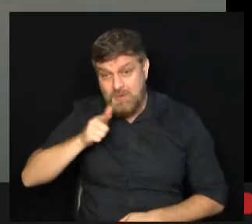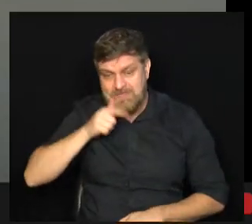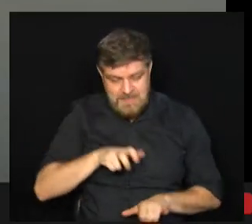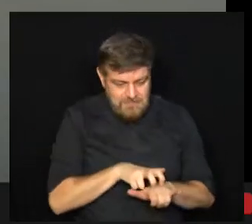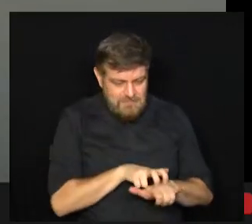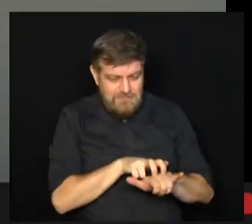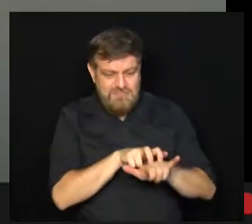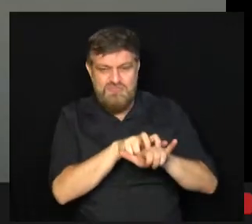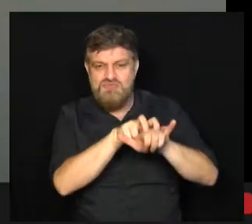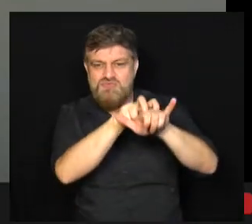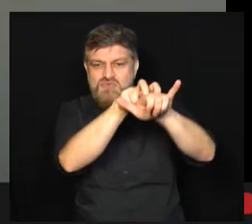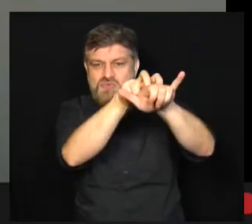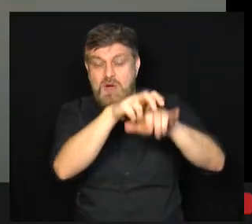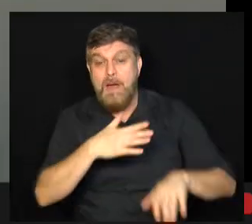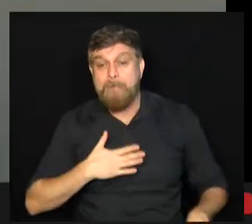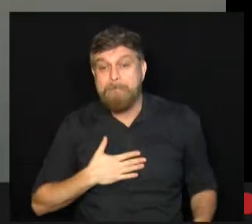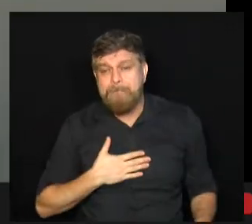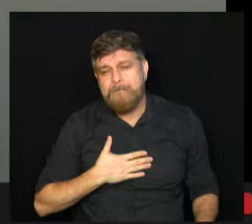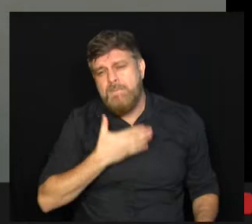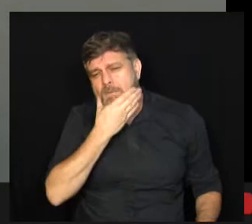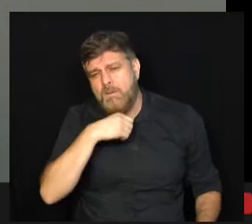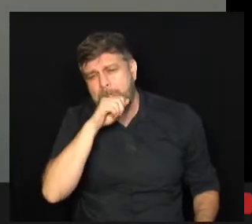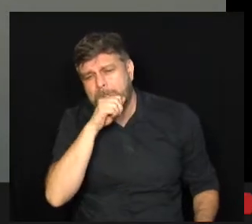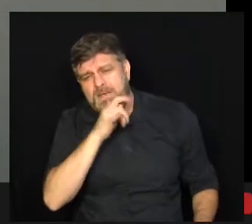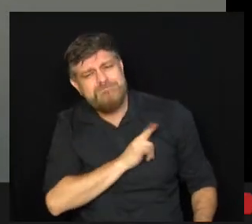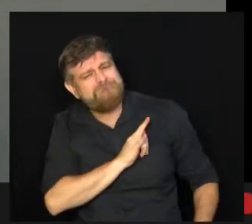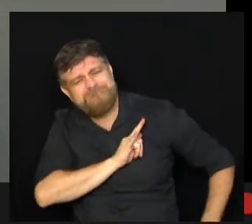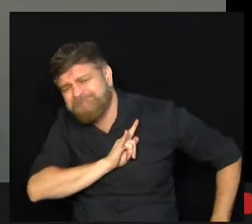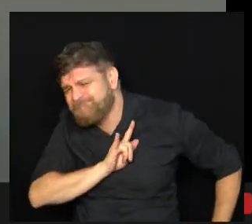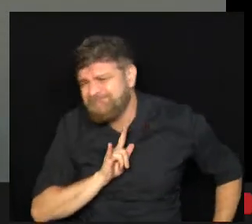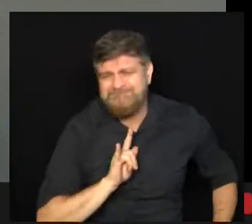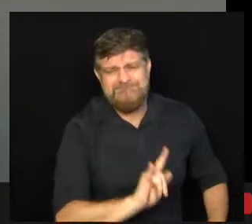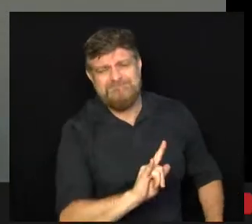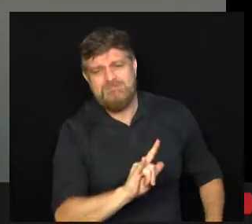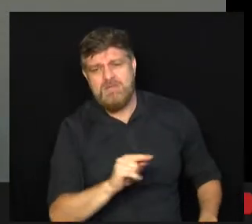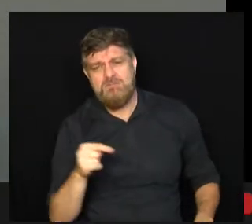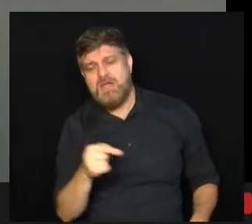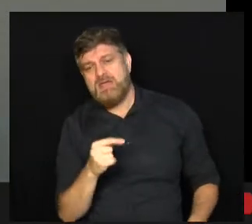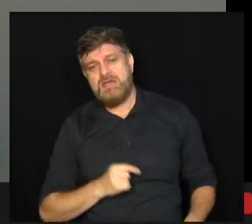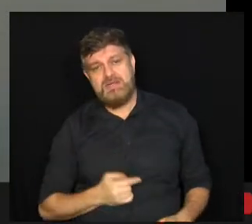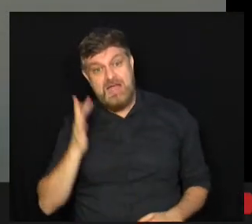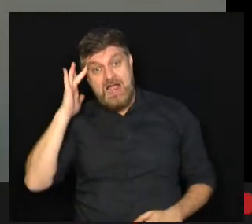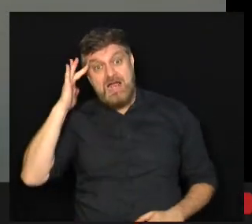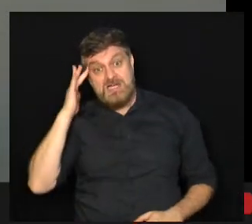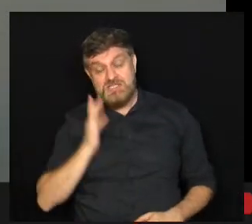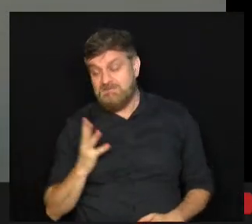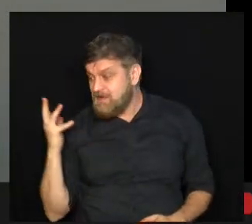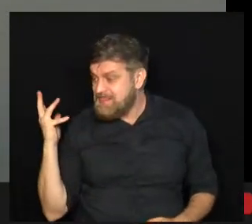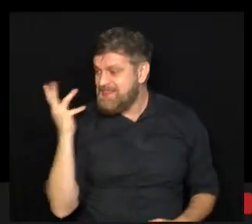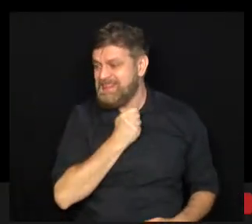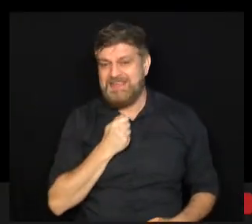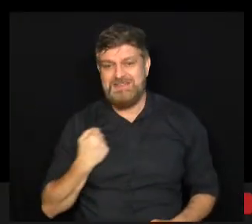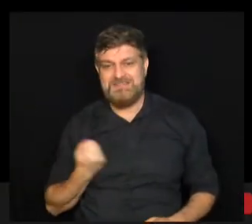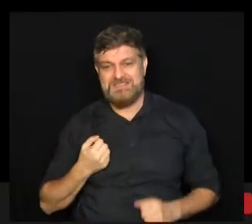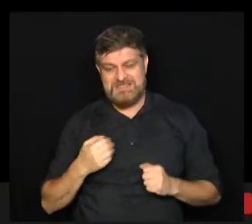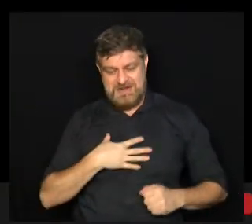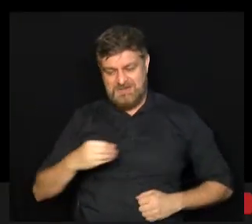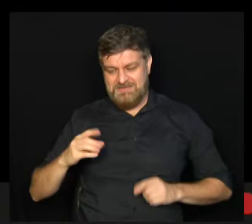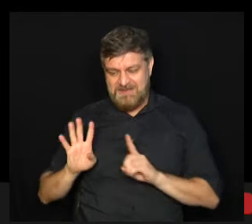um amor tão grande pela aviação, assim, ele achava lindo, então ele amava ir com a gente lá. Então, para mim,